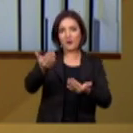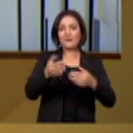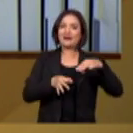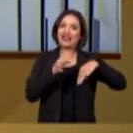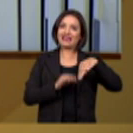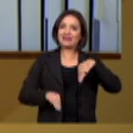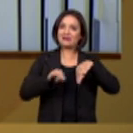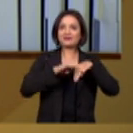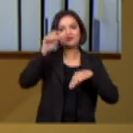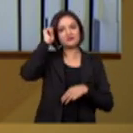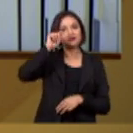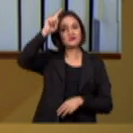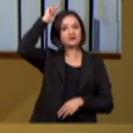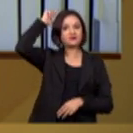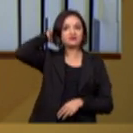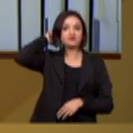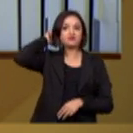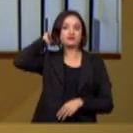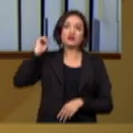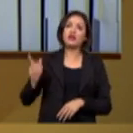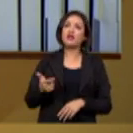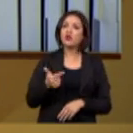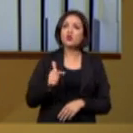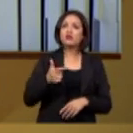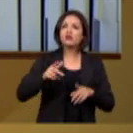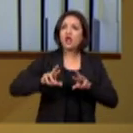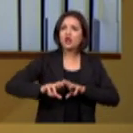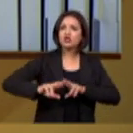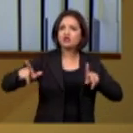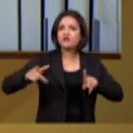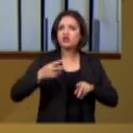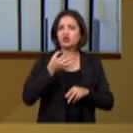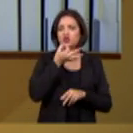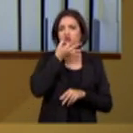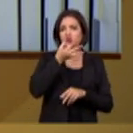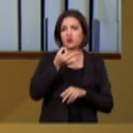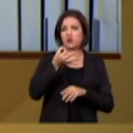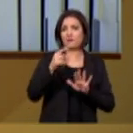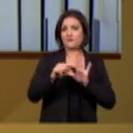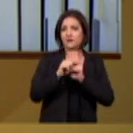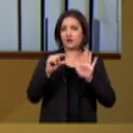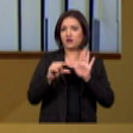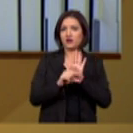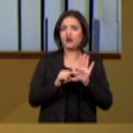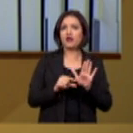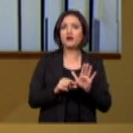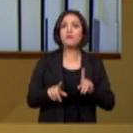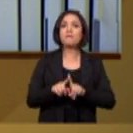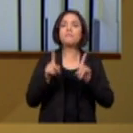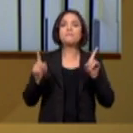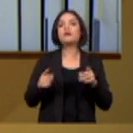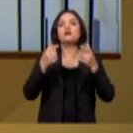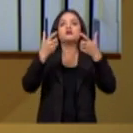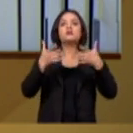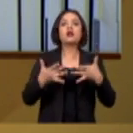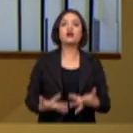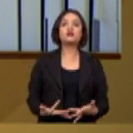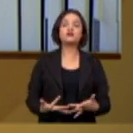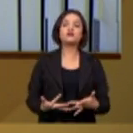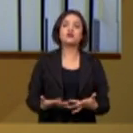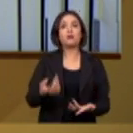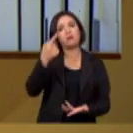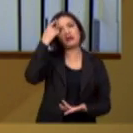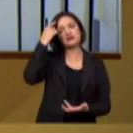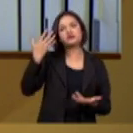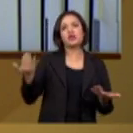que na prática não há uma divergência contra o dispositivo mas assim quanto a mais precipitação que eu penso que agora o